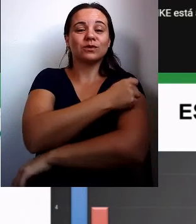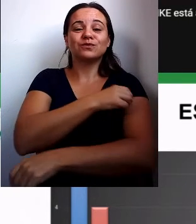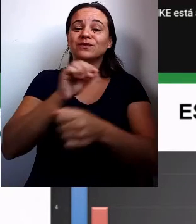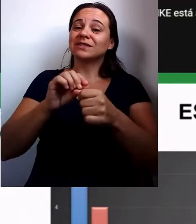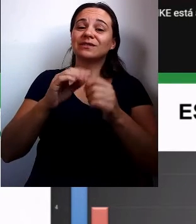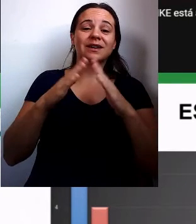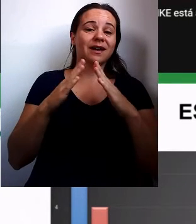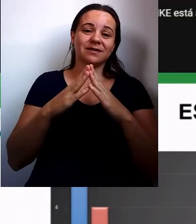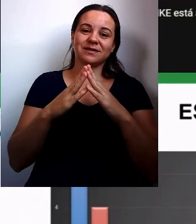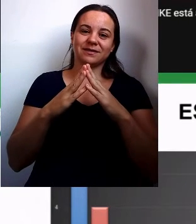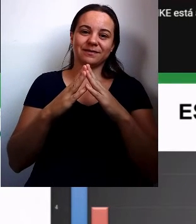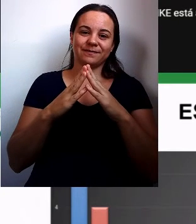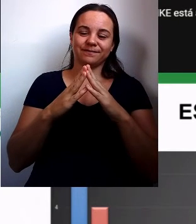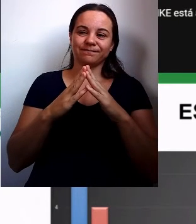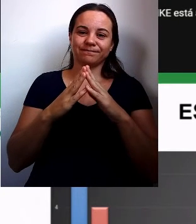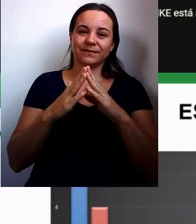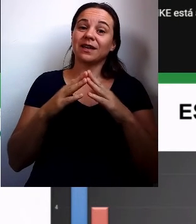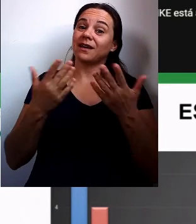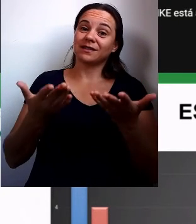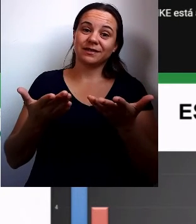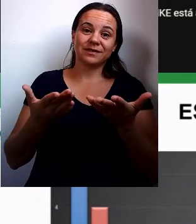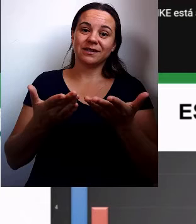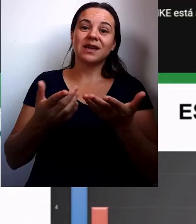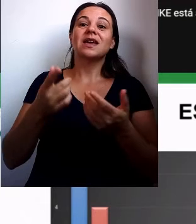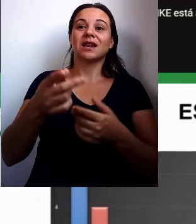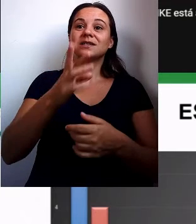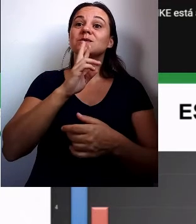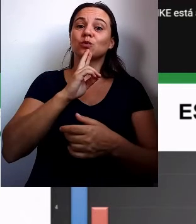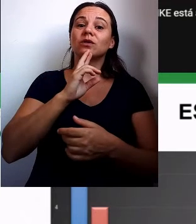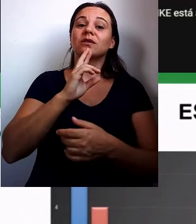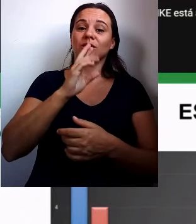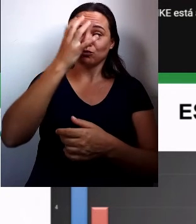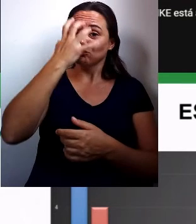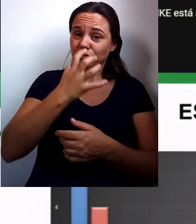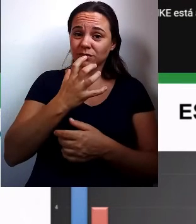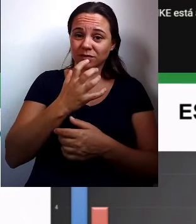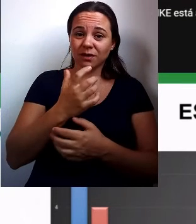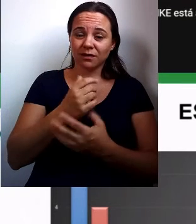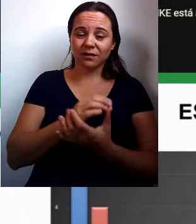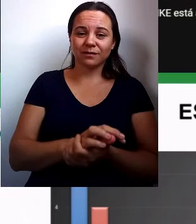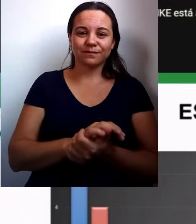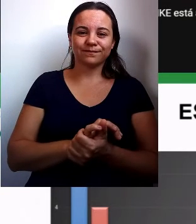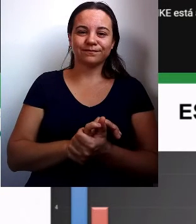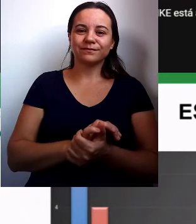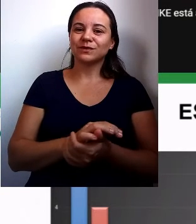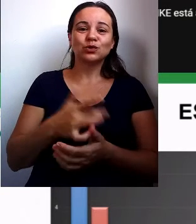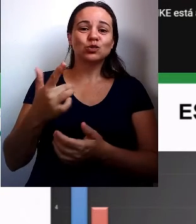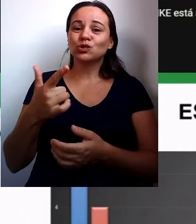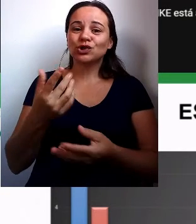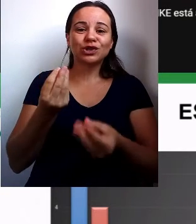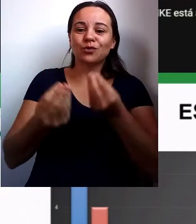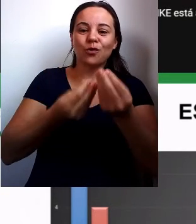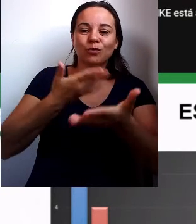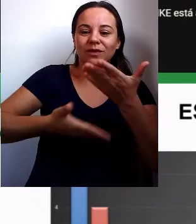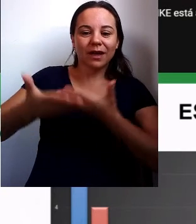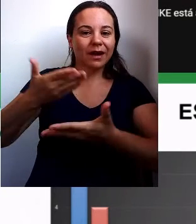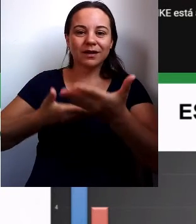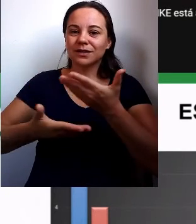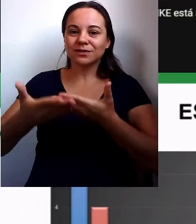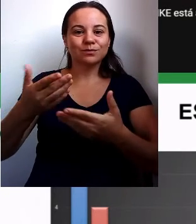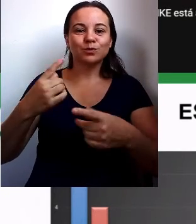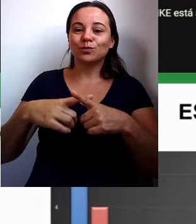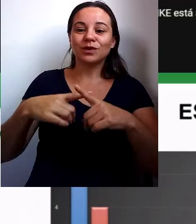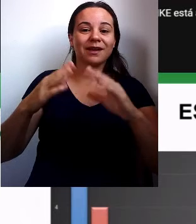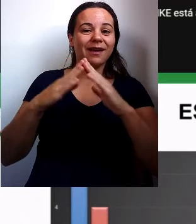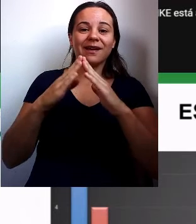gente que eles responderam sinceramente, né? Que eles não quiseram nos agradar. Que aqui a gente vê que a gente ficou bem abaixo, porque eles